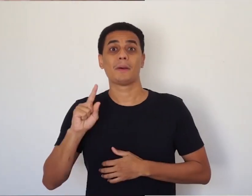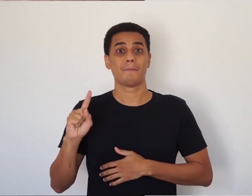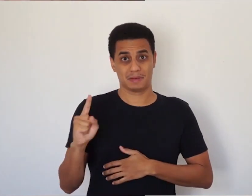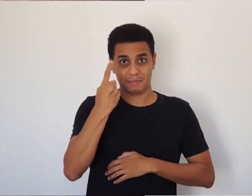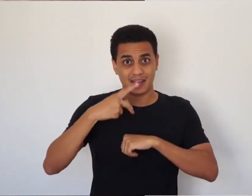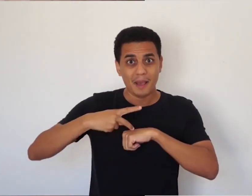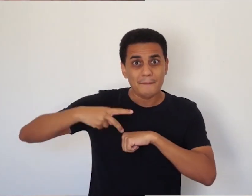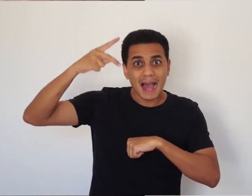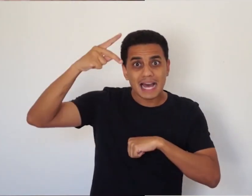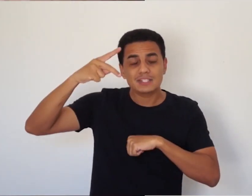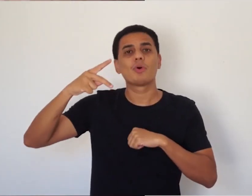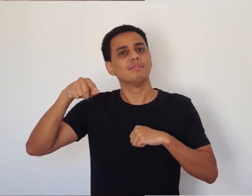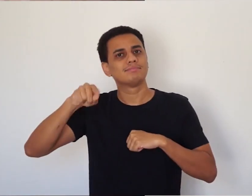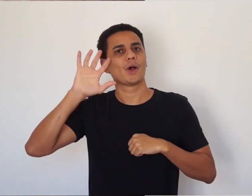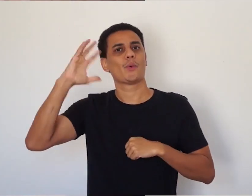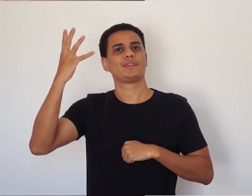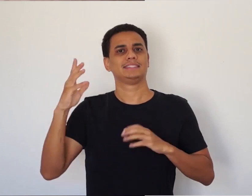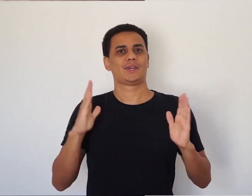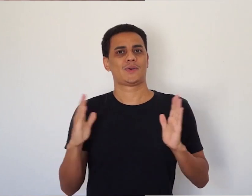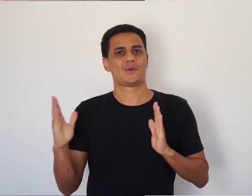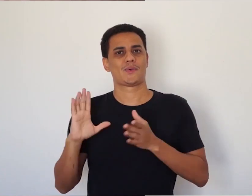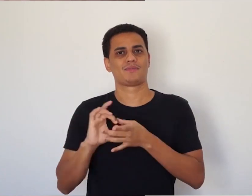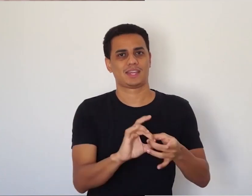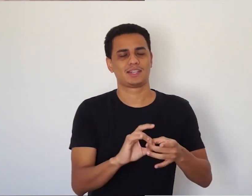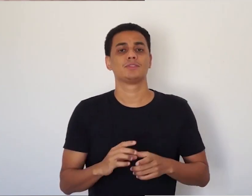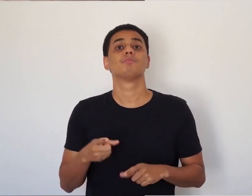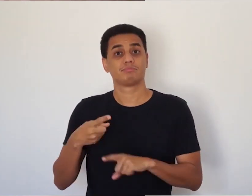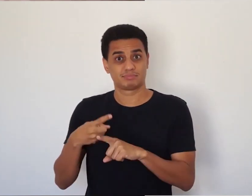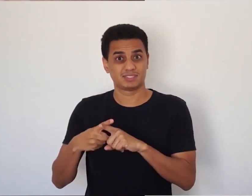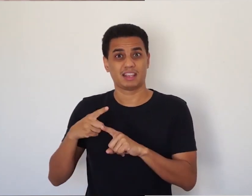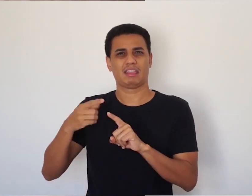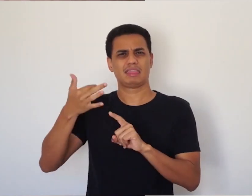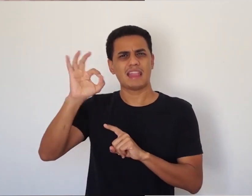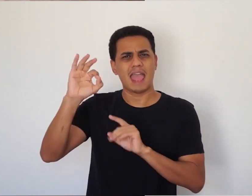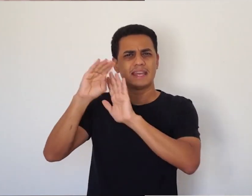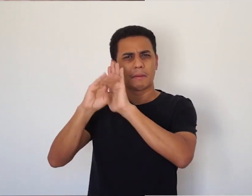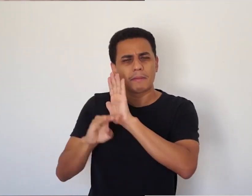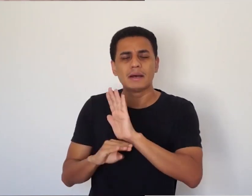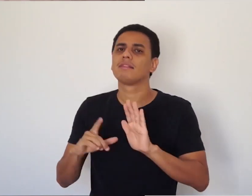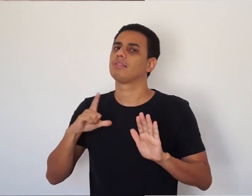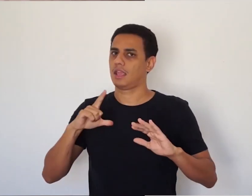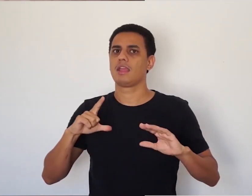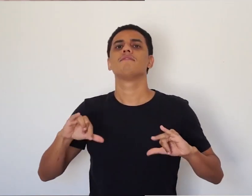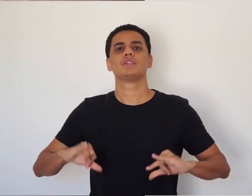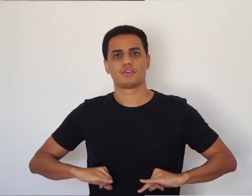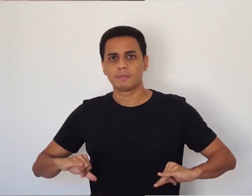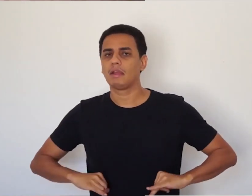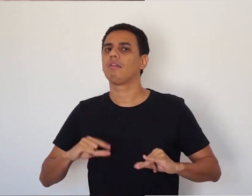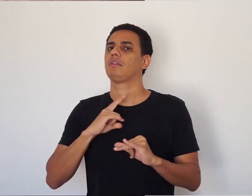eles. Então, a primeira Páscoa ela foi vivida dentro desse contexto de mortes, porque as pragas trouxeram